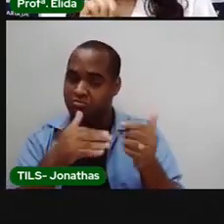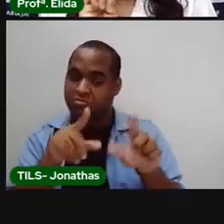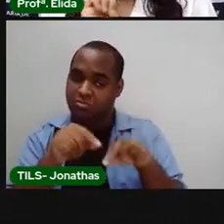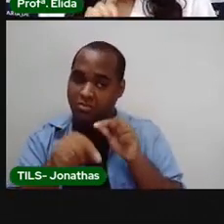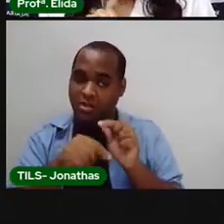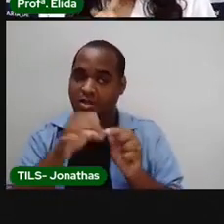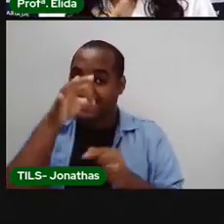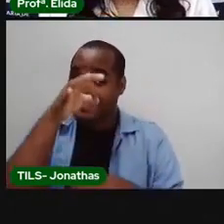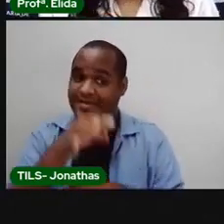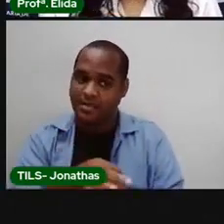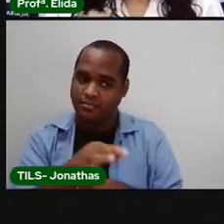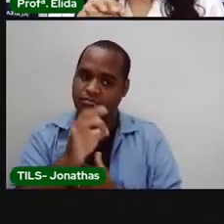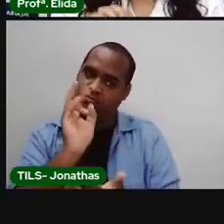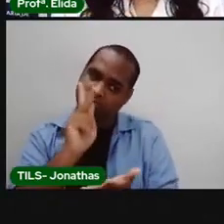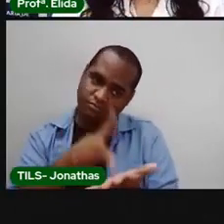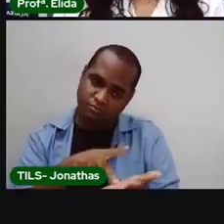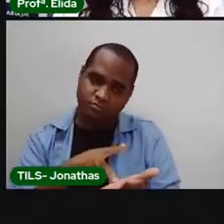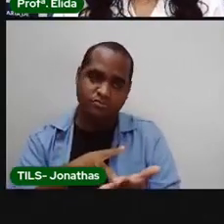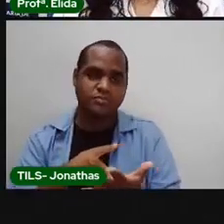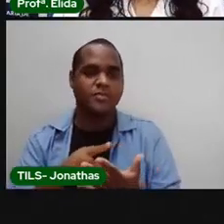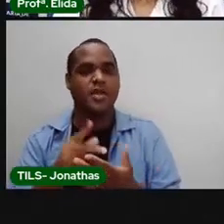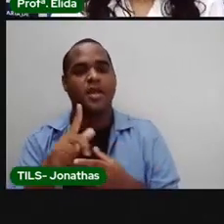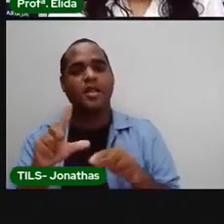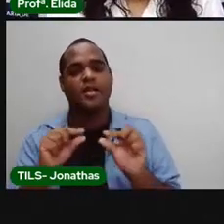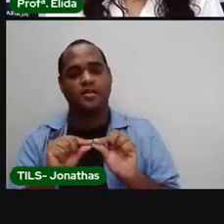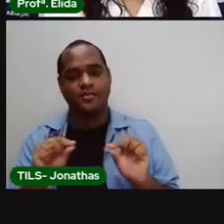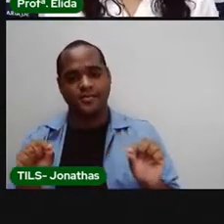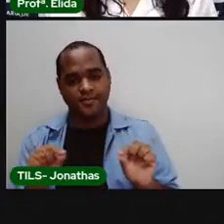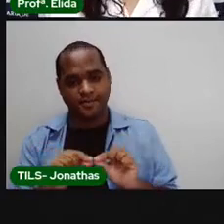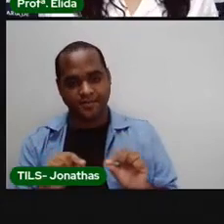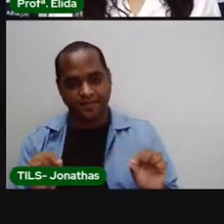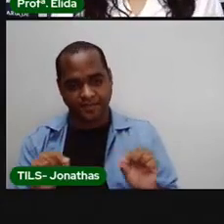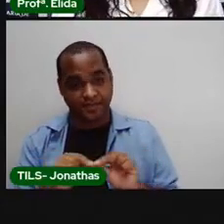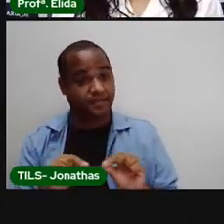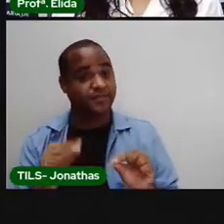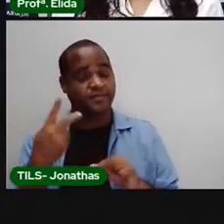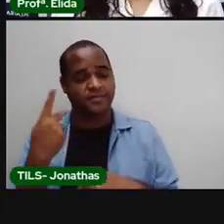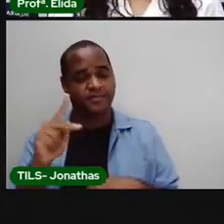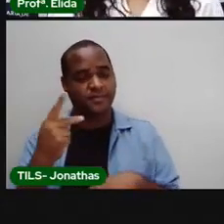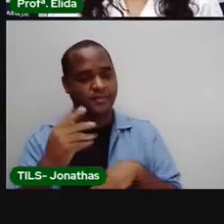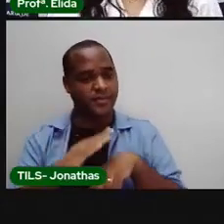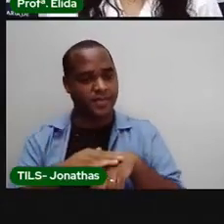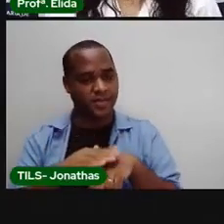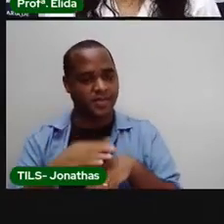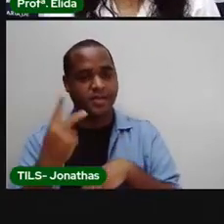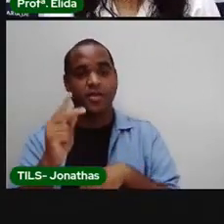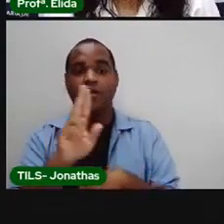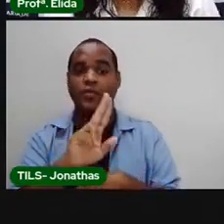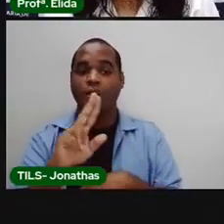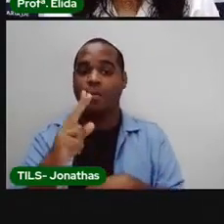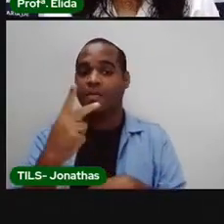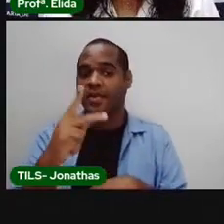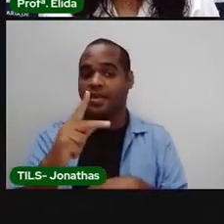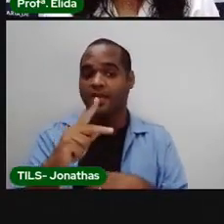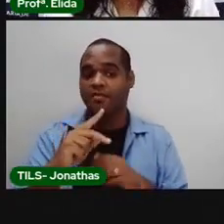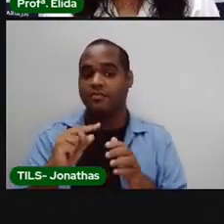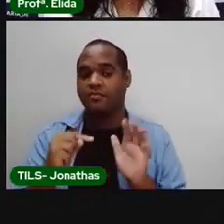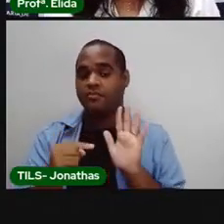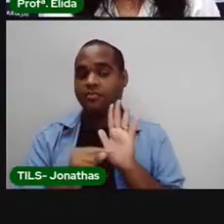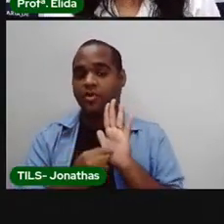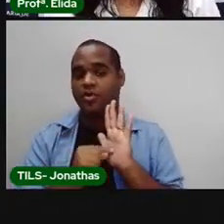ponto correto. E nessa linha embaixo, você vai escrever o nome desse